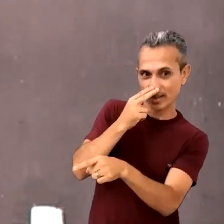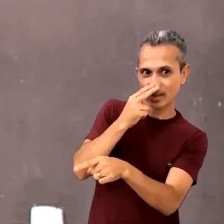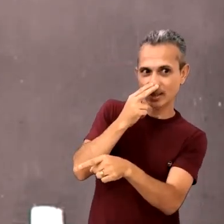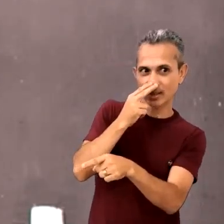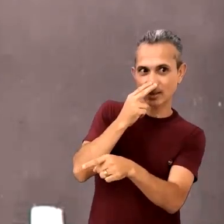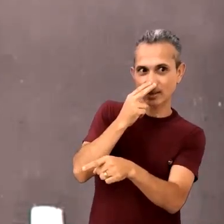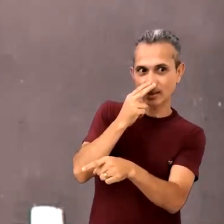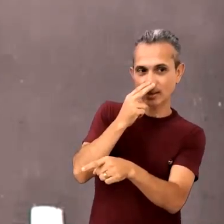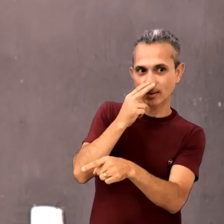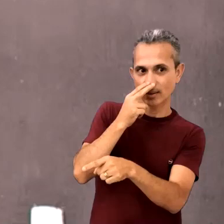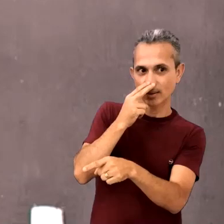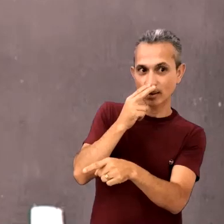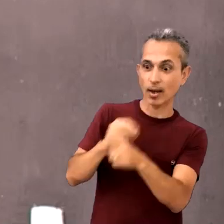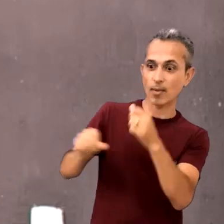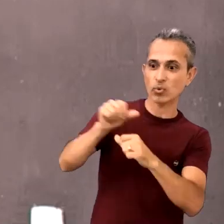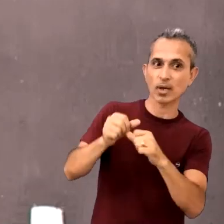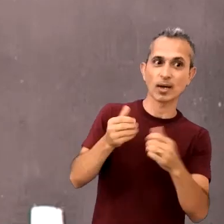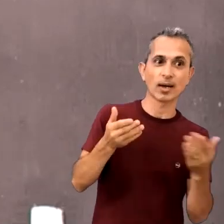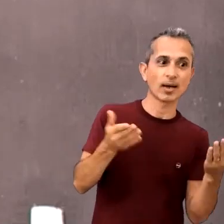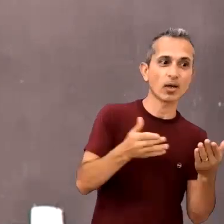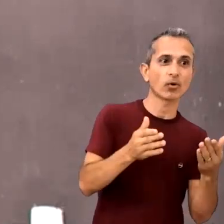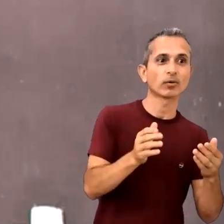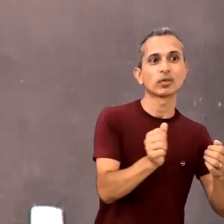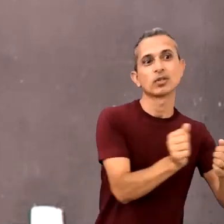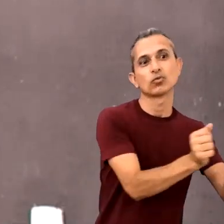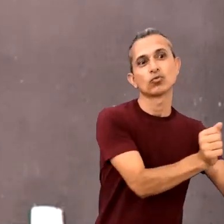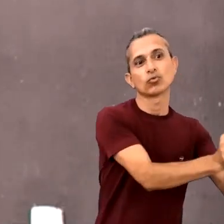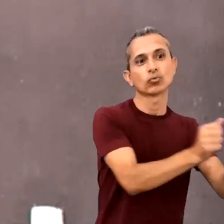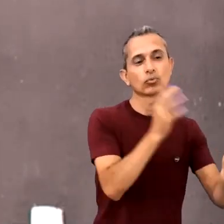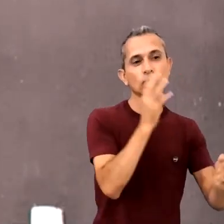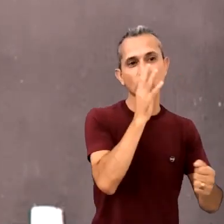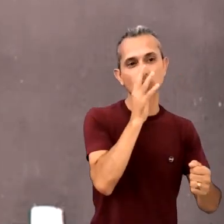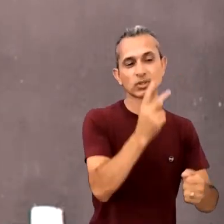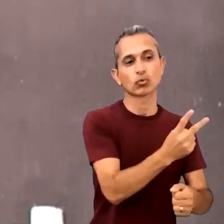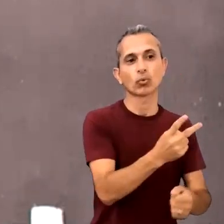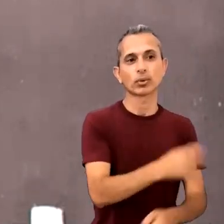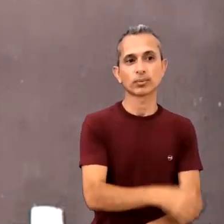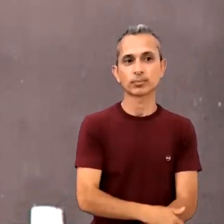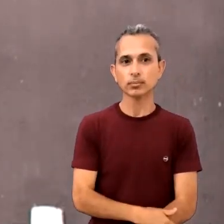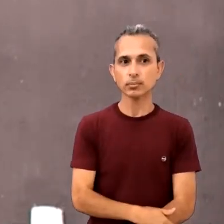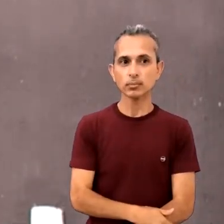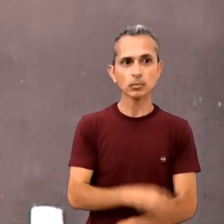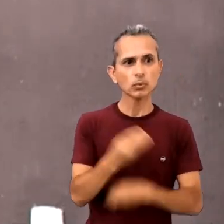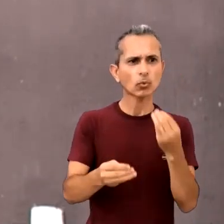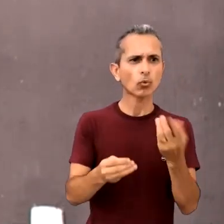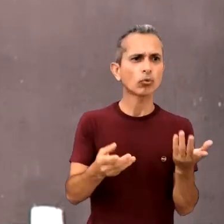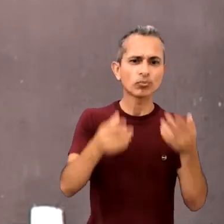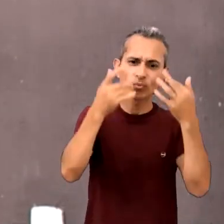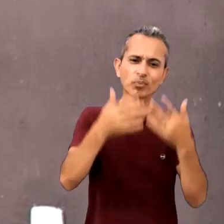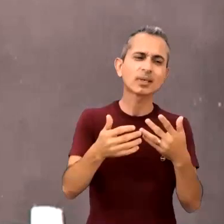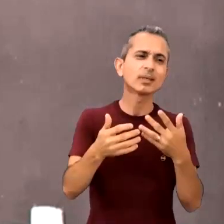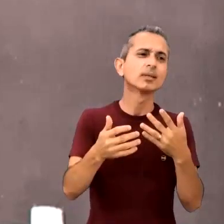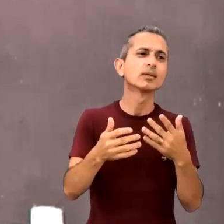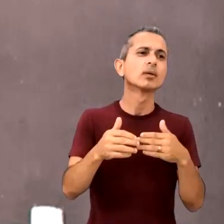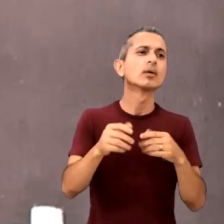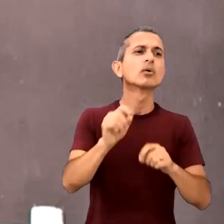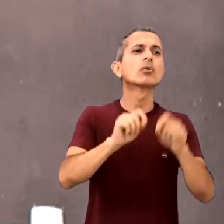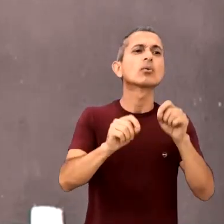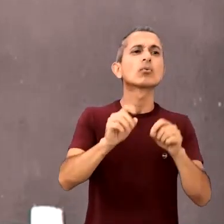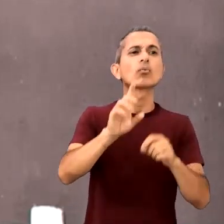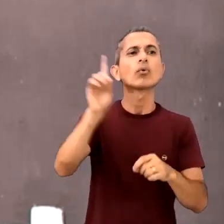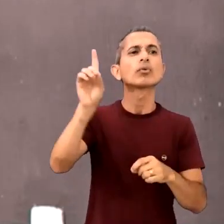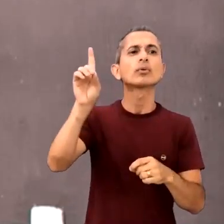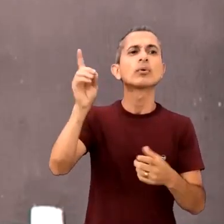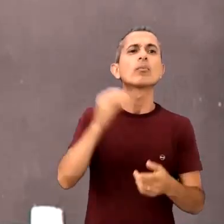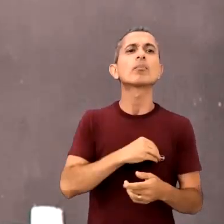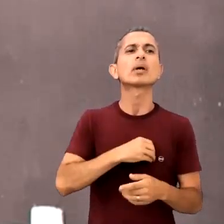o incrédulo? Se ele já é desobediente. Vai falar de quê? Vai falar de que Deus? Vai falar de que obediência? Vai falar de